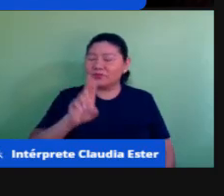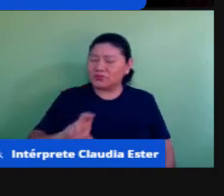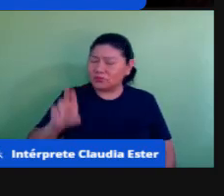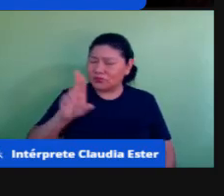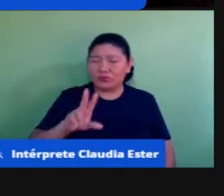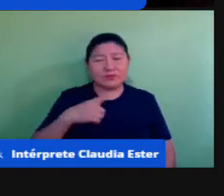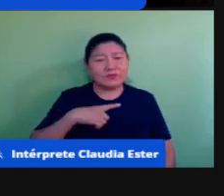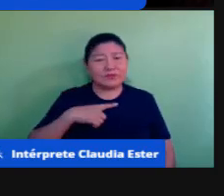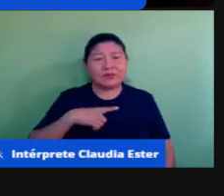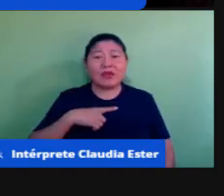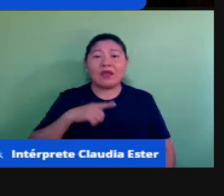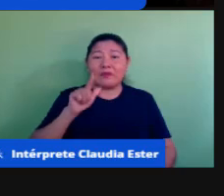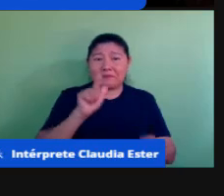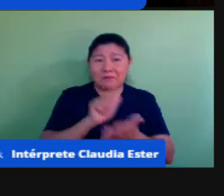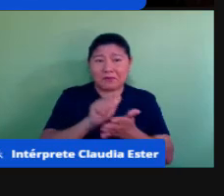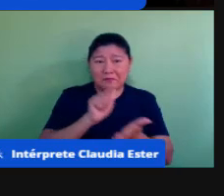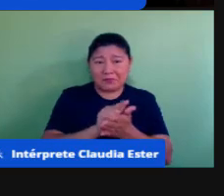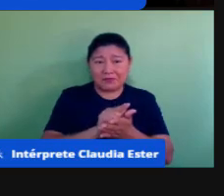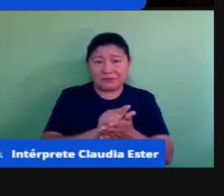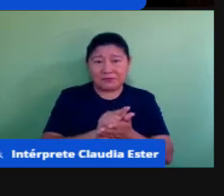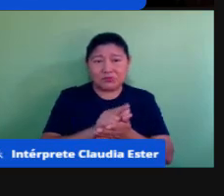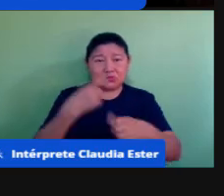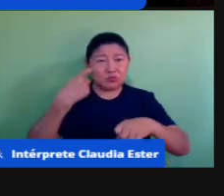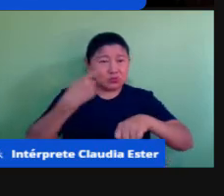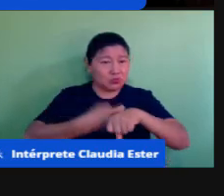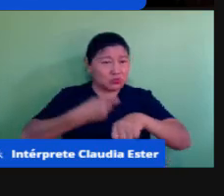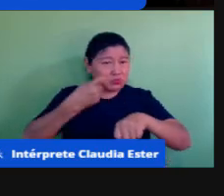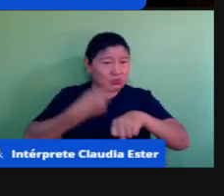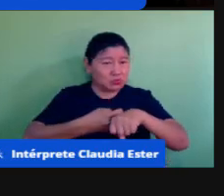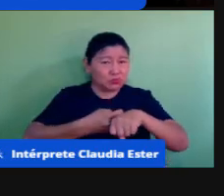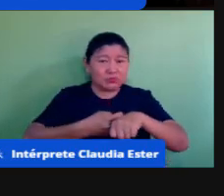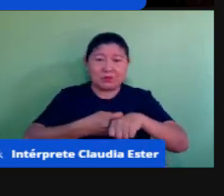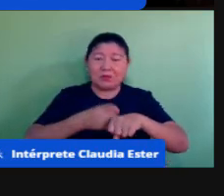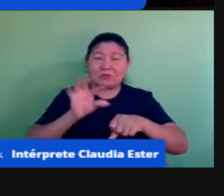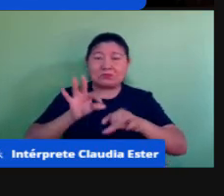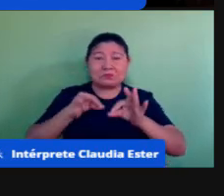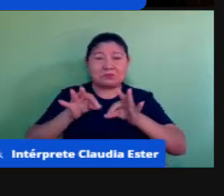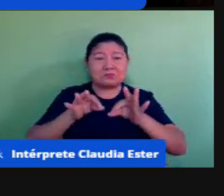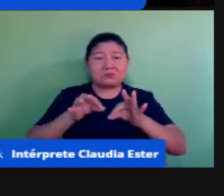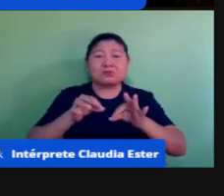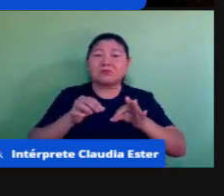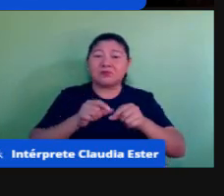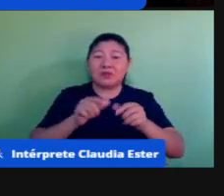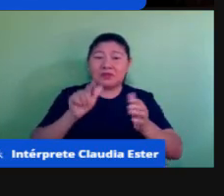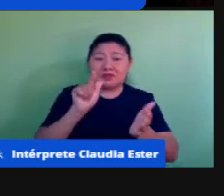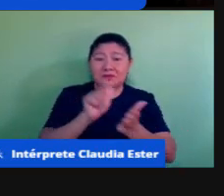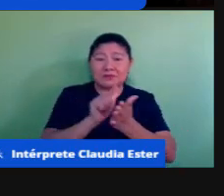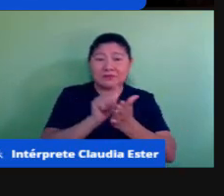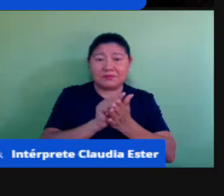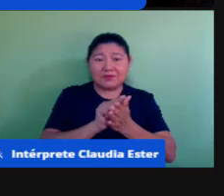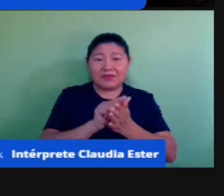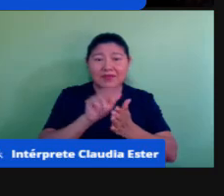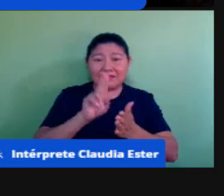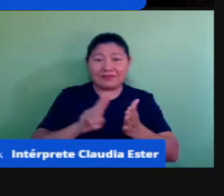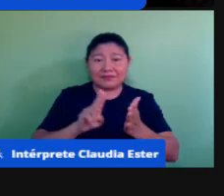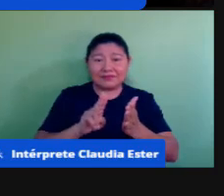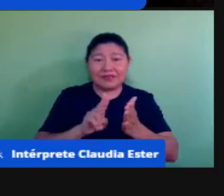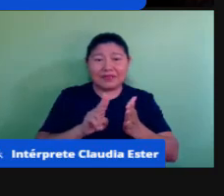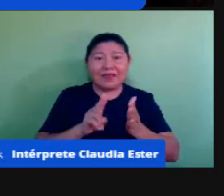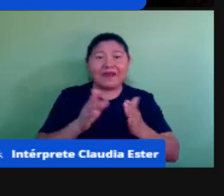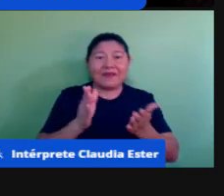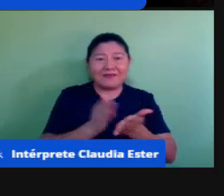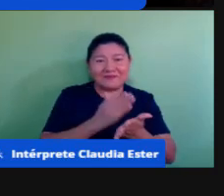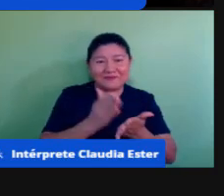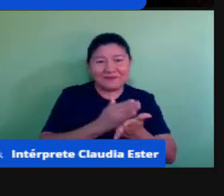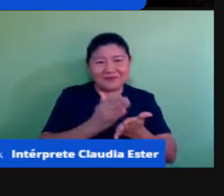caixa de papelão e reutiliza, minha filha. Olha aqui, que legal. Essas folhinhas, você pode pegar a folha de A4, recortar e